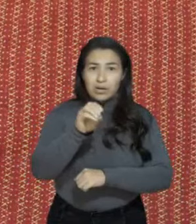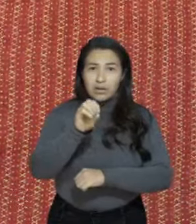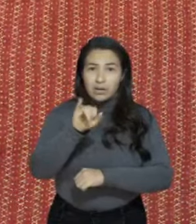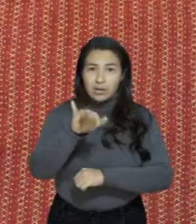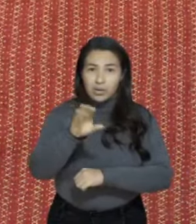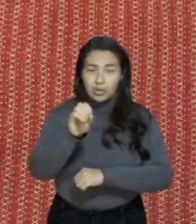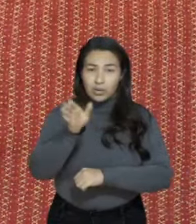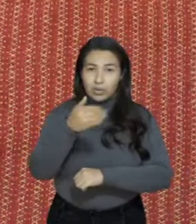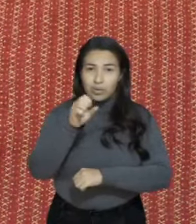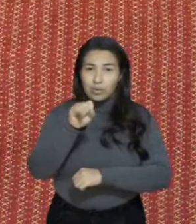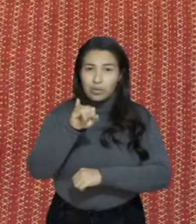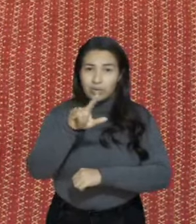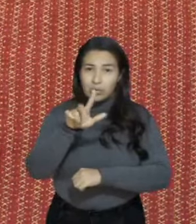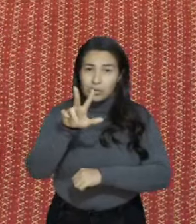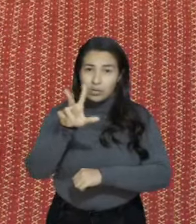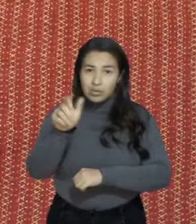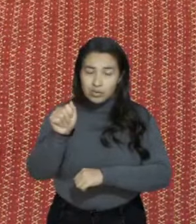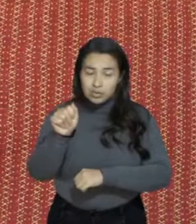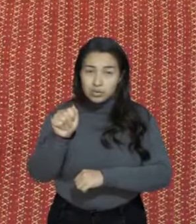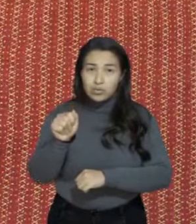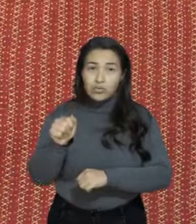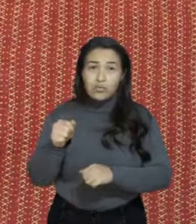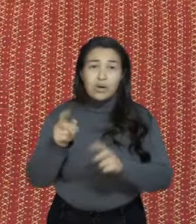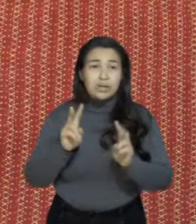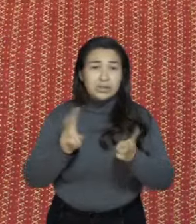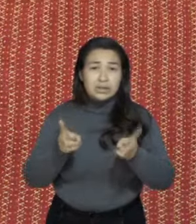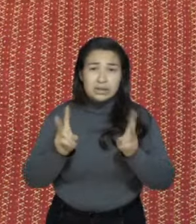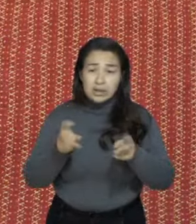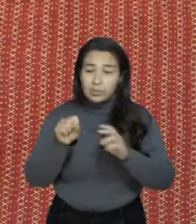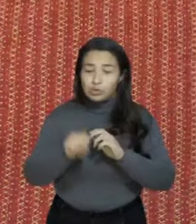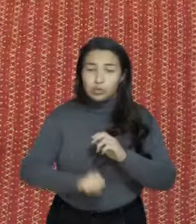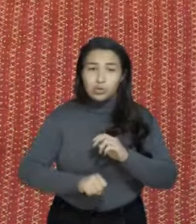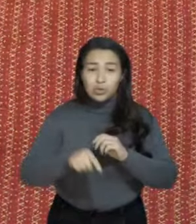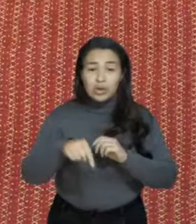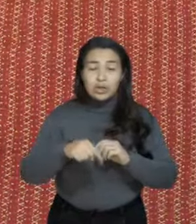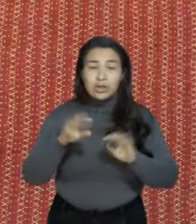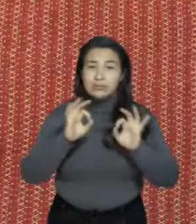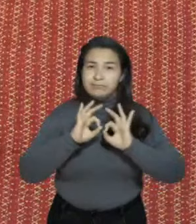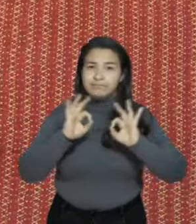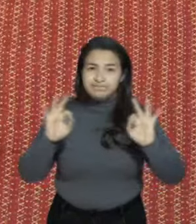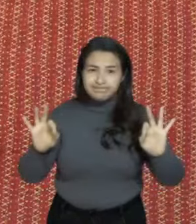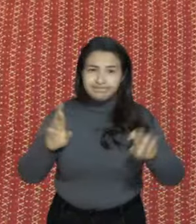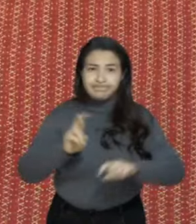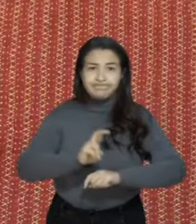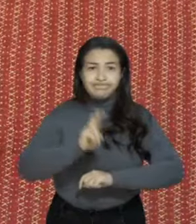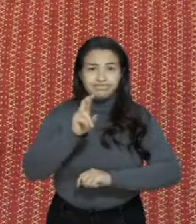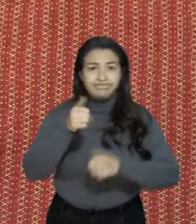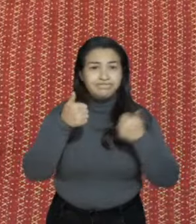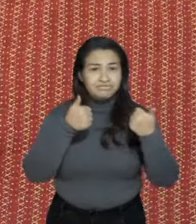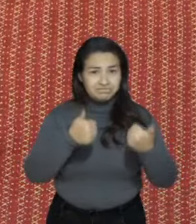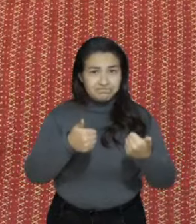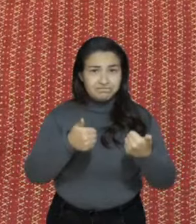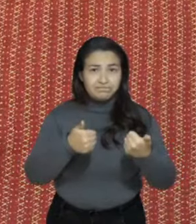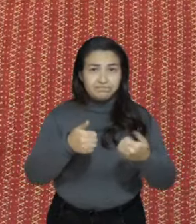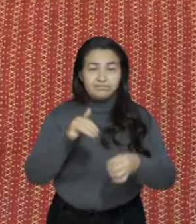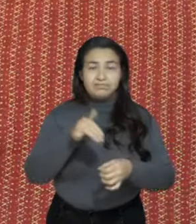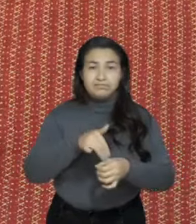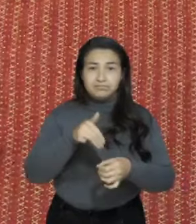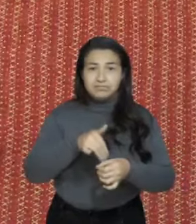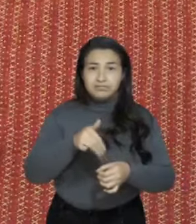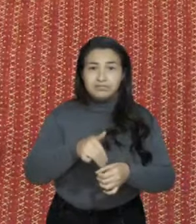Milton de Santa Catarina o Sul do Brasil acho que nos representa muito bem a cidade do